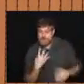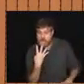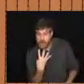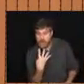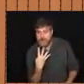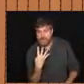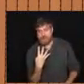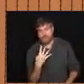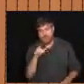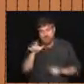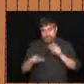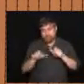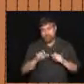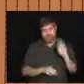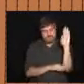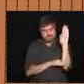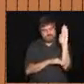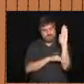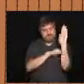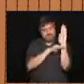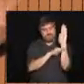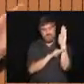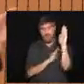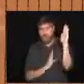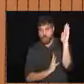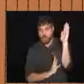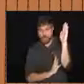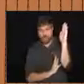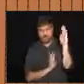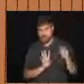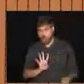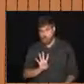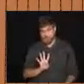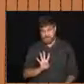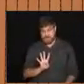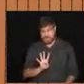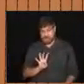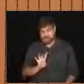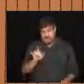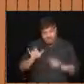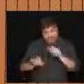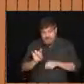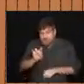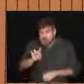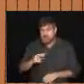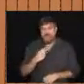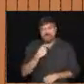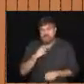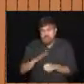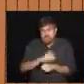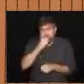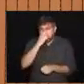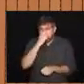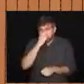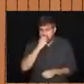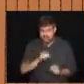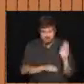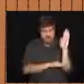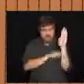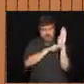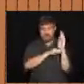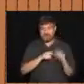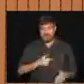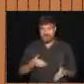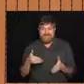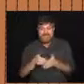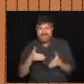pessoas por vez no elevador, pelo tamanho do elevador, a dimensão, apenas 4 pessoas. Vamos restringir o